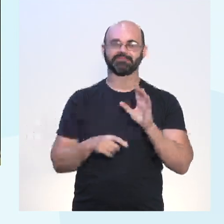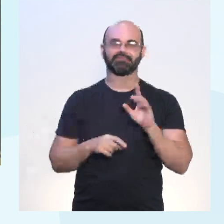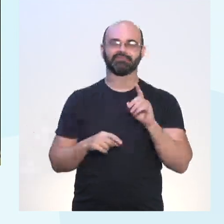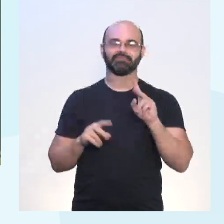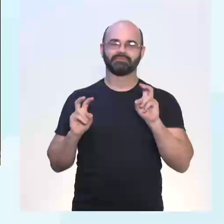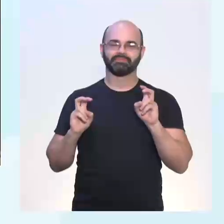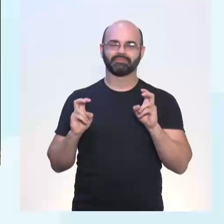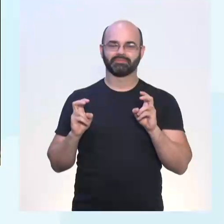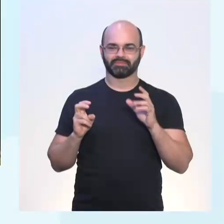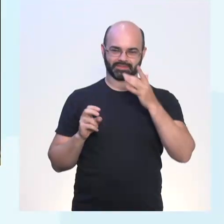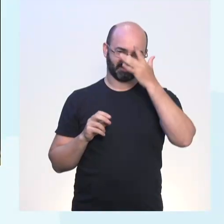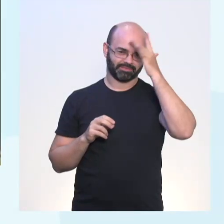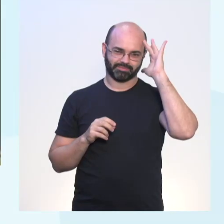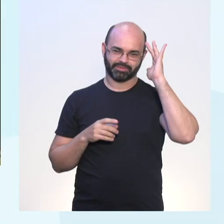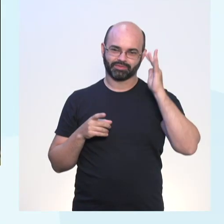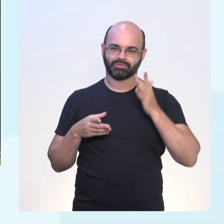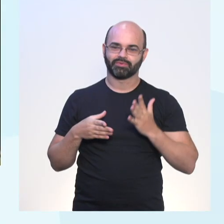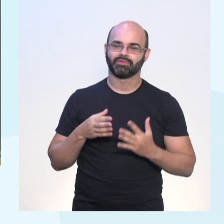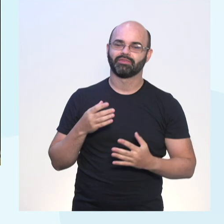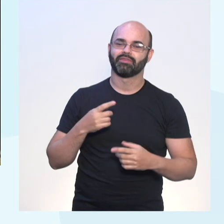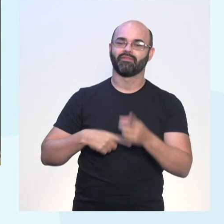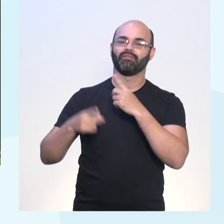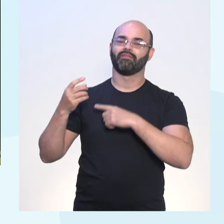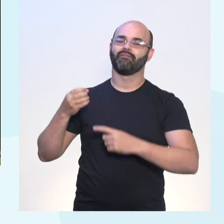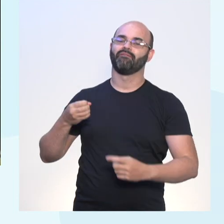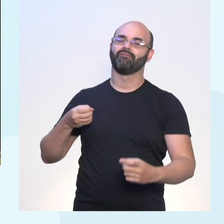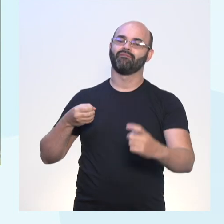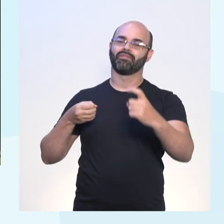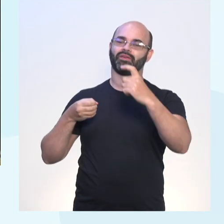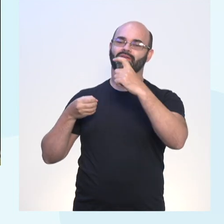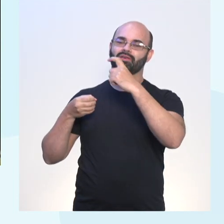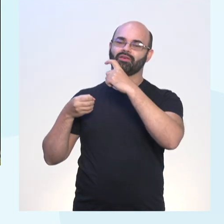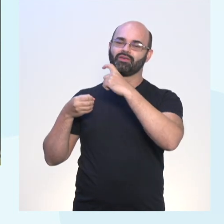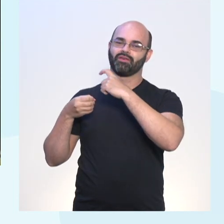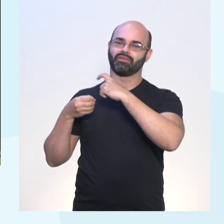forma, retoma com mais afinco ainda